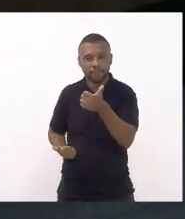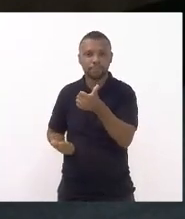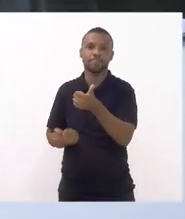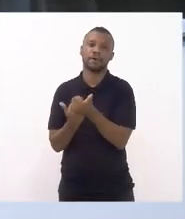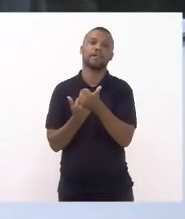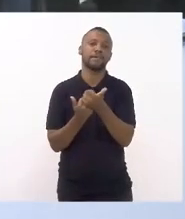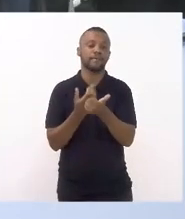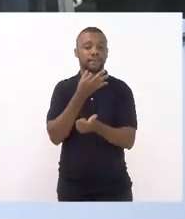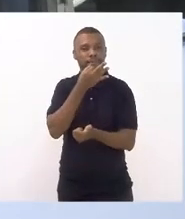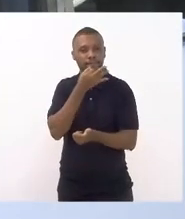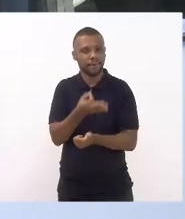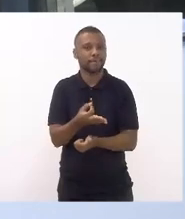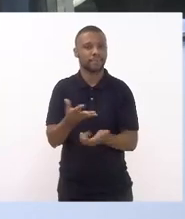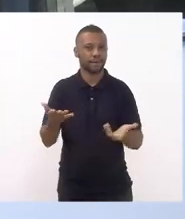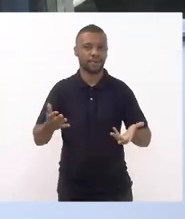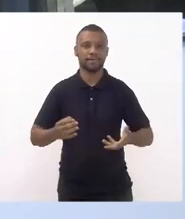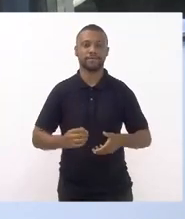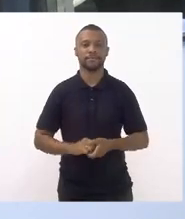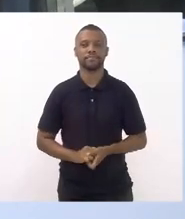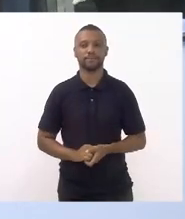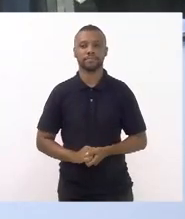favorável.